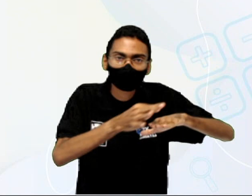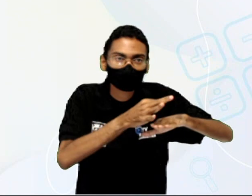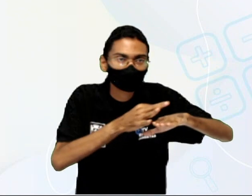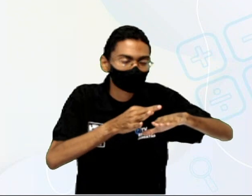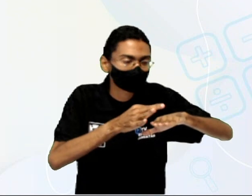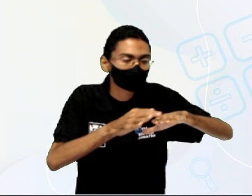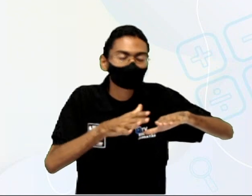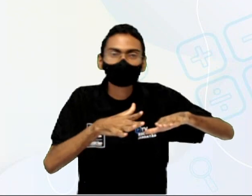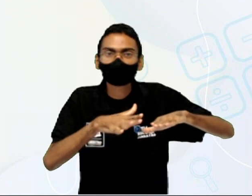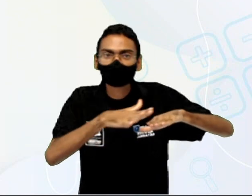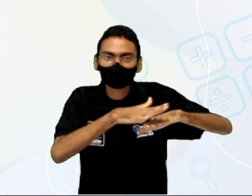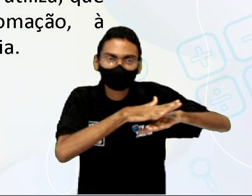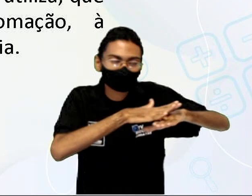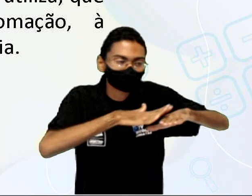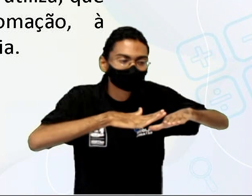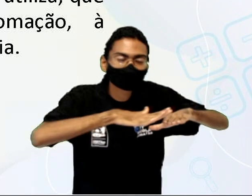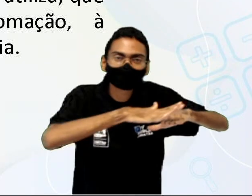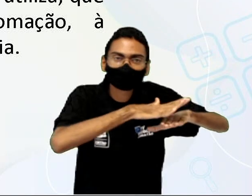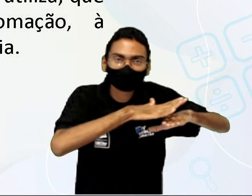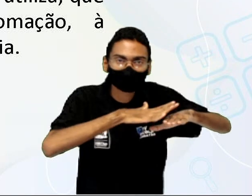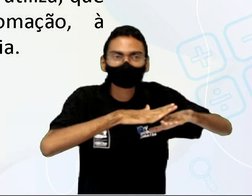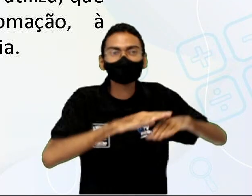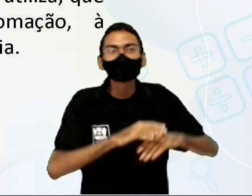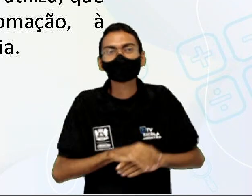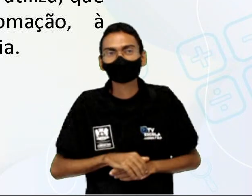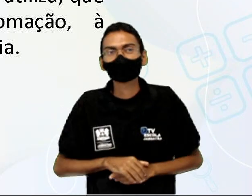as lacunas automaticamente.